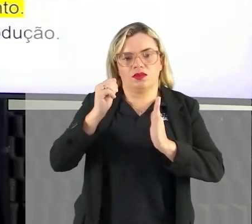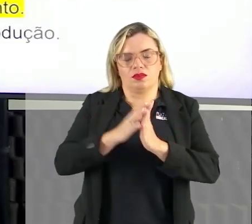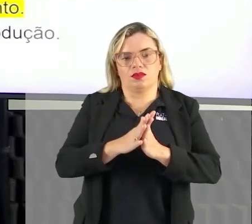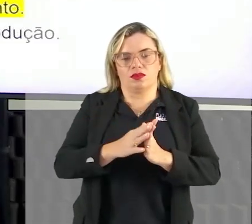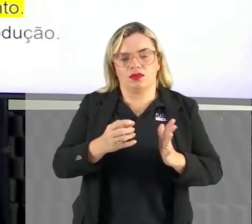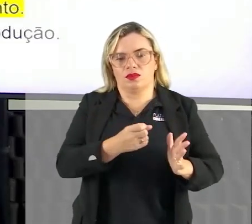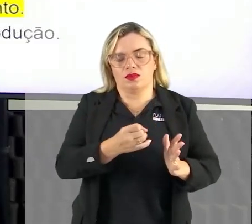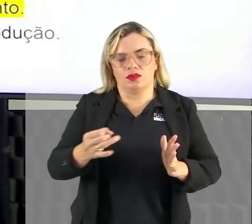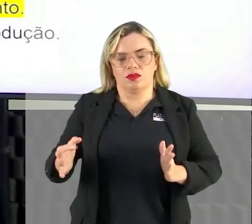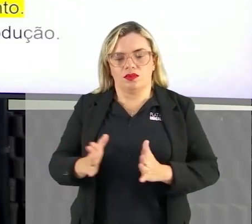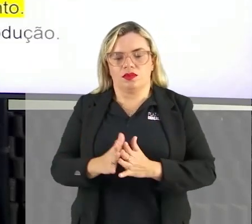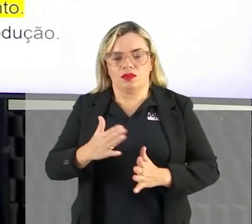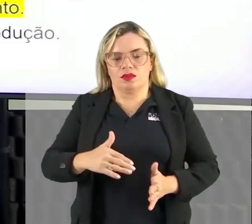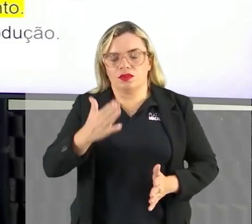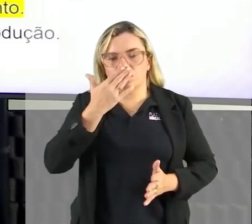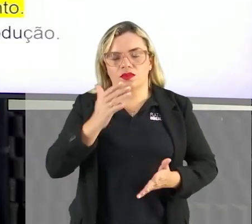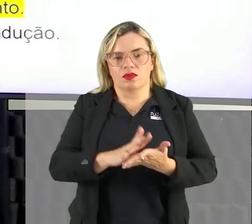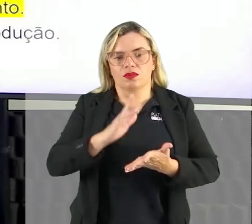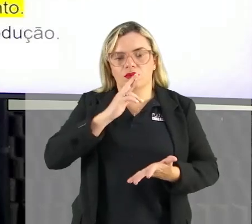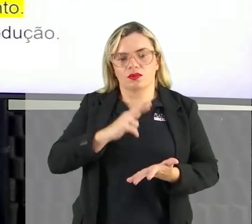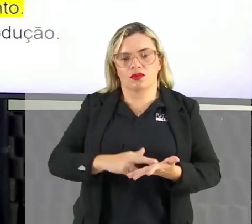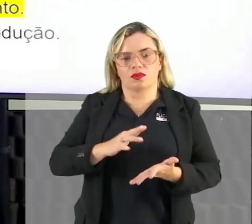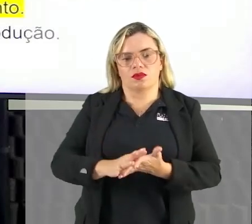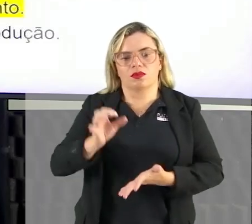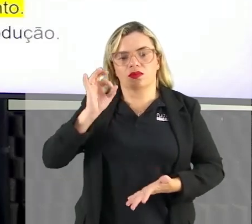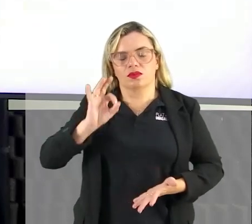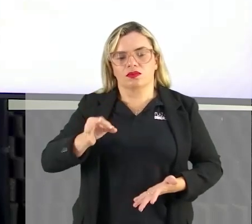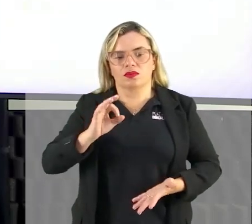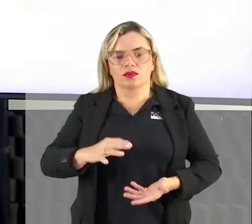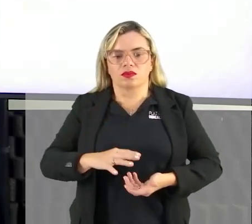alimento, é a resposta correta.